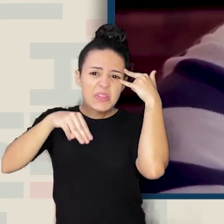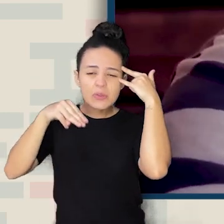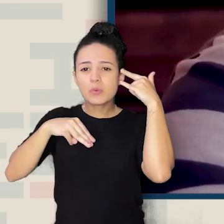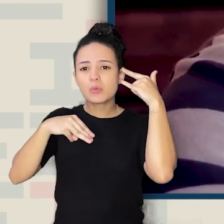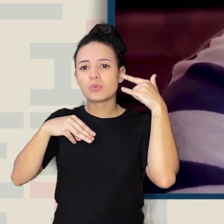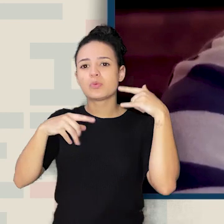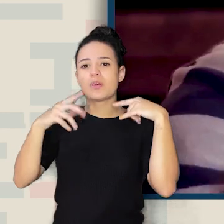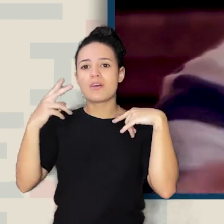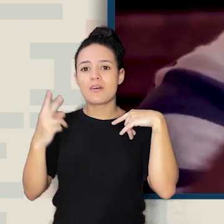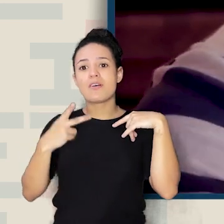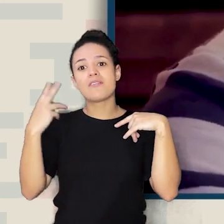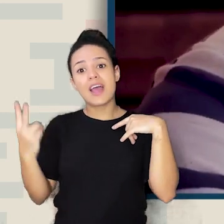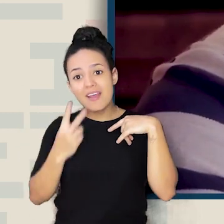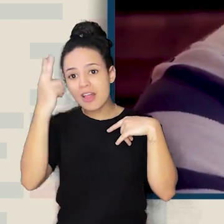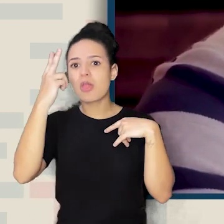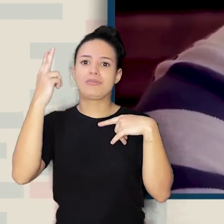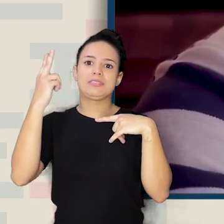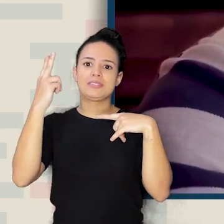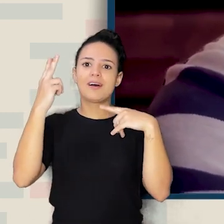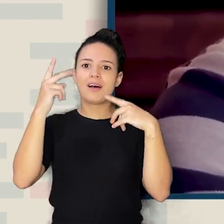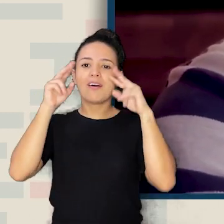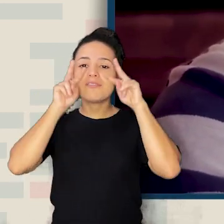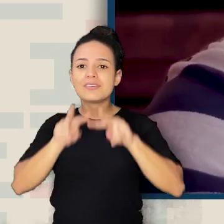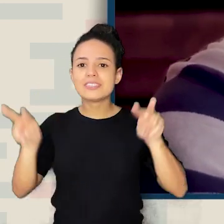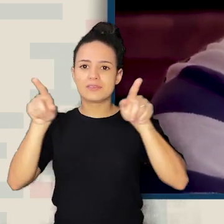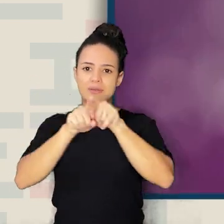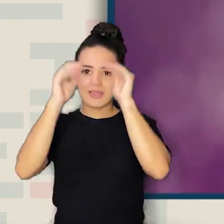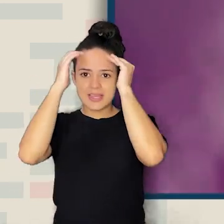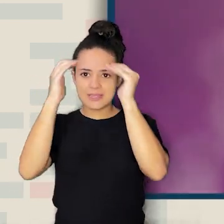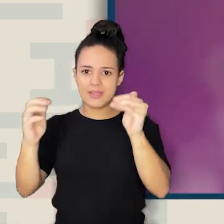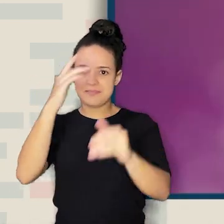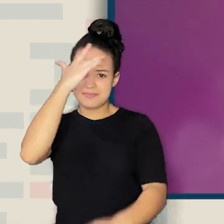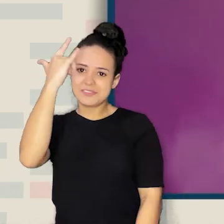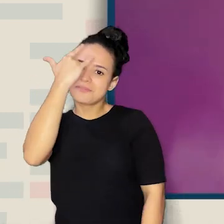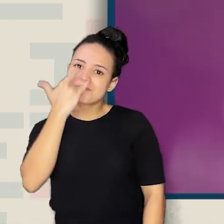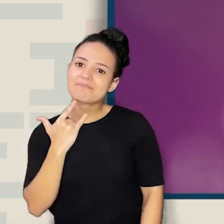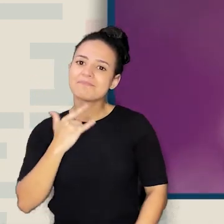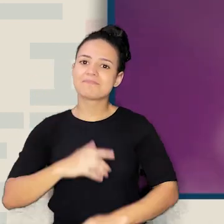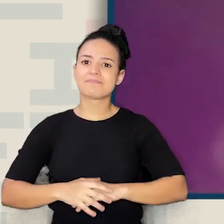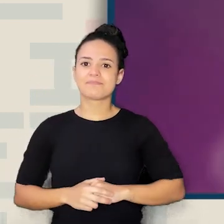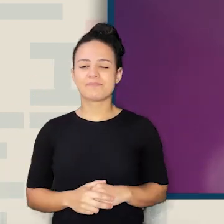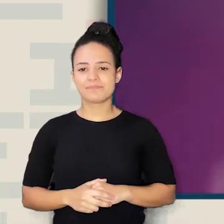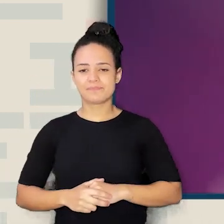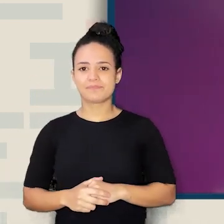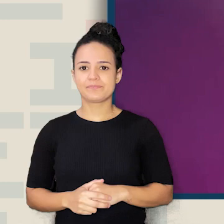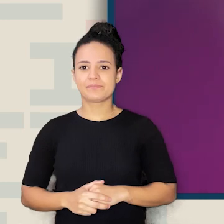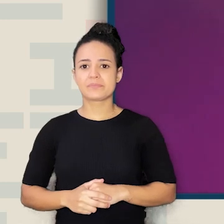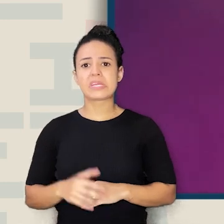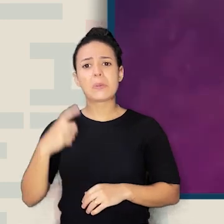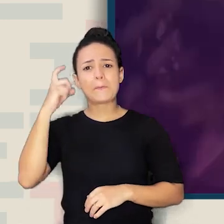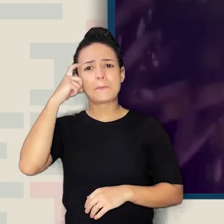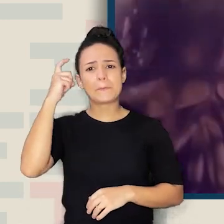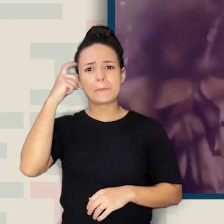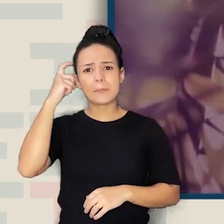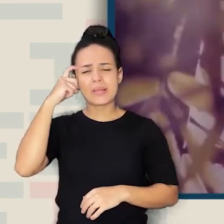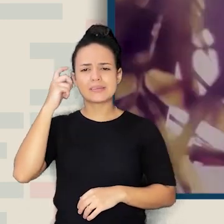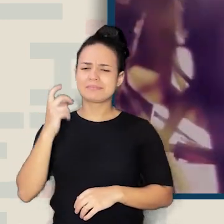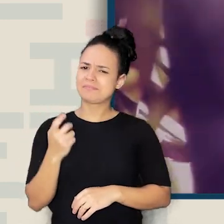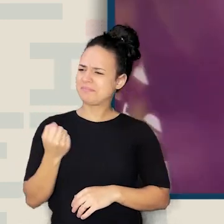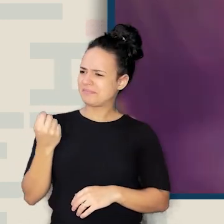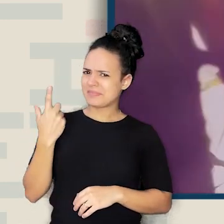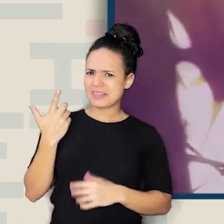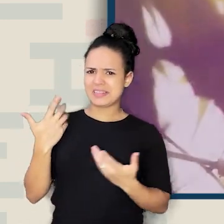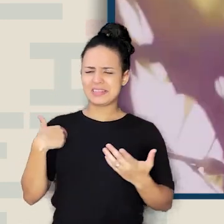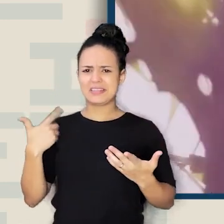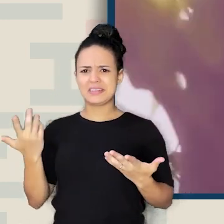mais à visão e ia respeitar mais o deficiente visual. Então, a gente pensa assim, rapaz, eu não